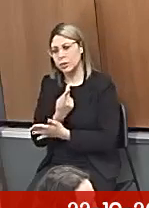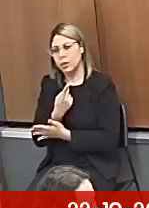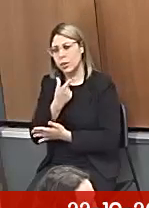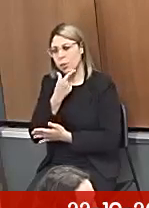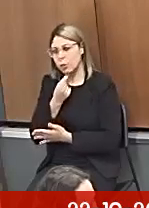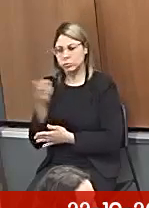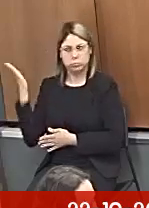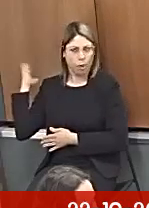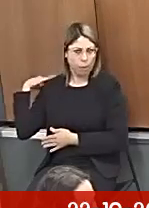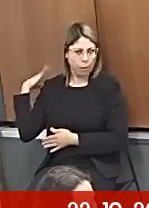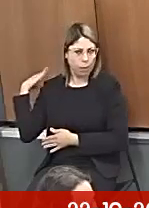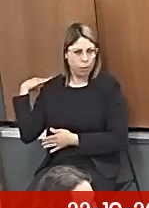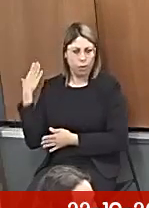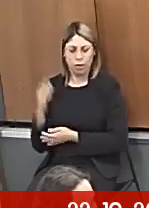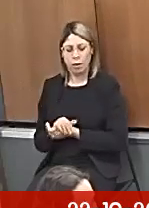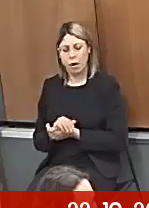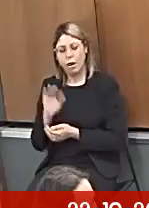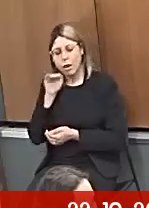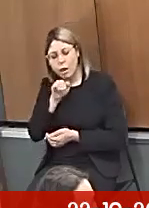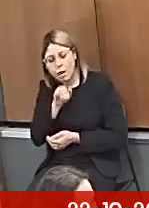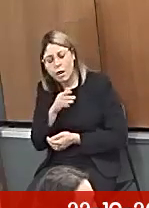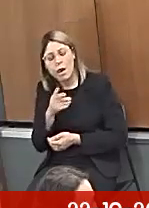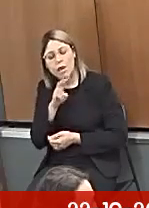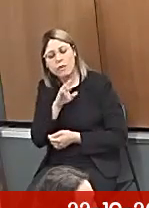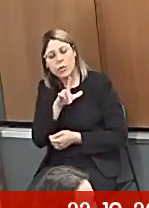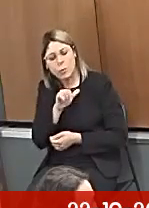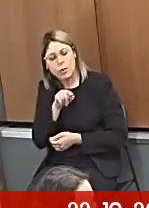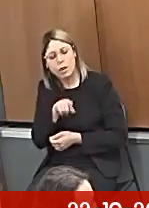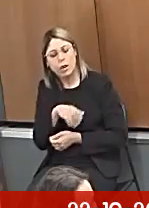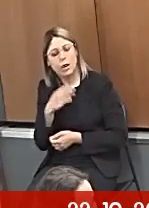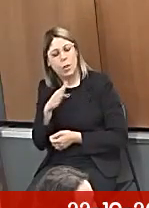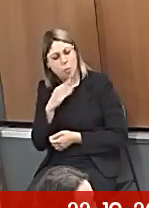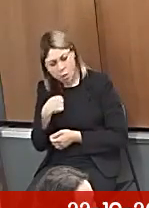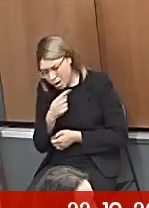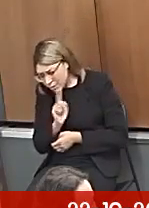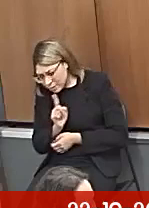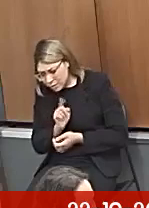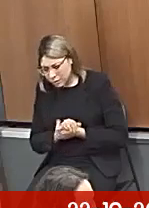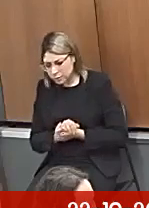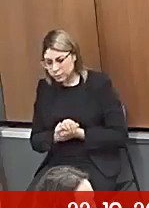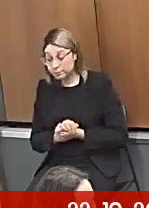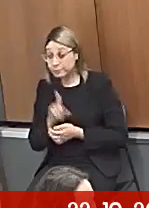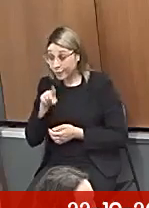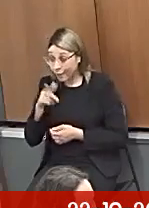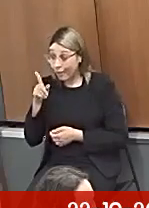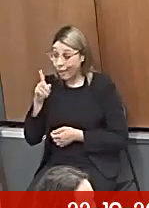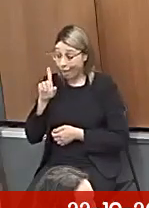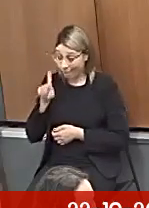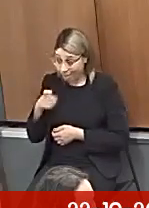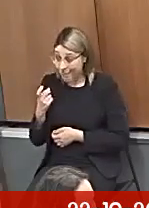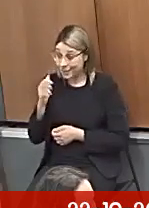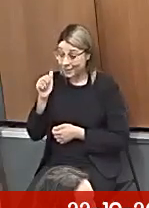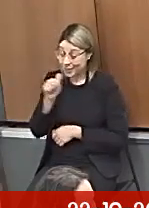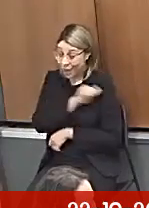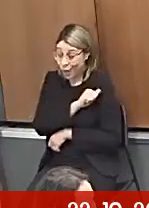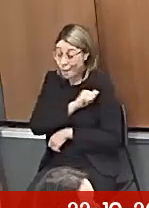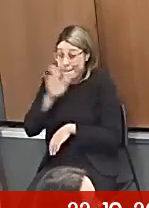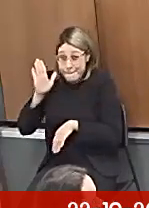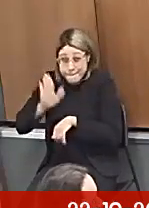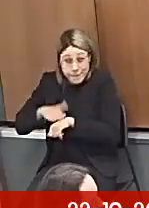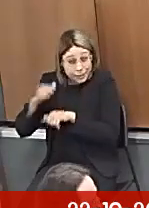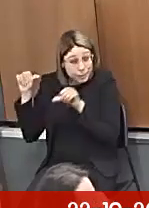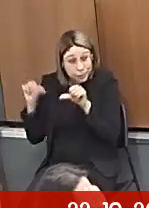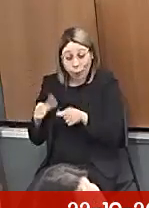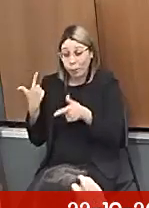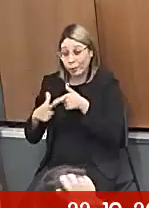me bate nas costas. Dona Vilma, a senhora não está me conhecendo. Era o aluno que mais me deu problema